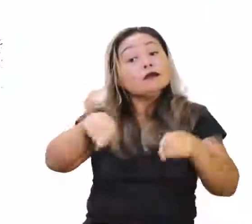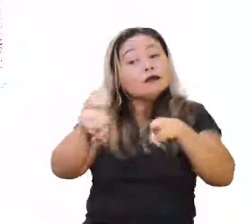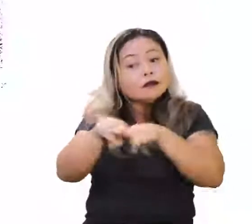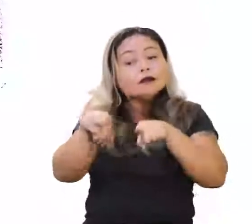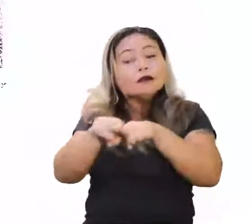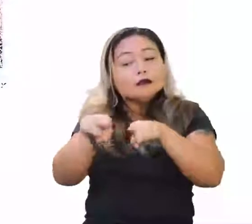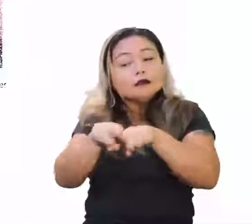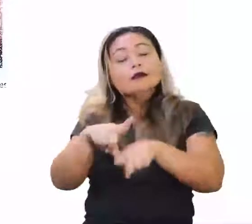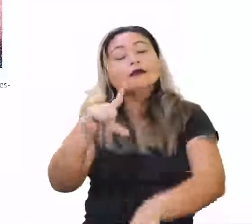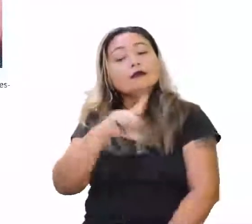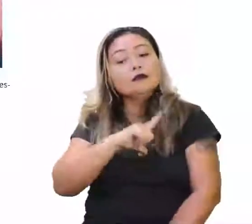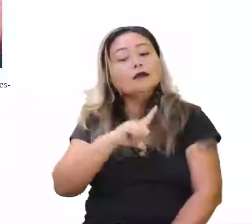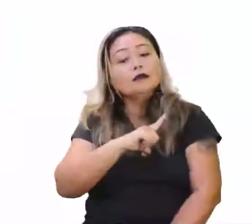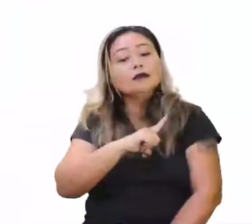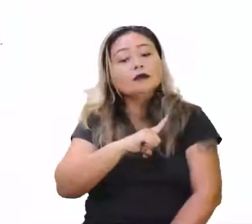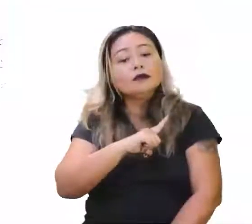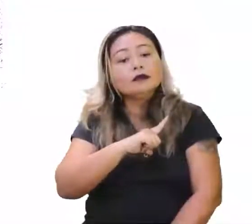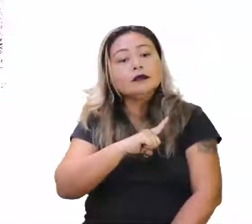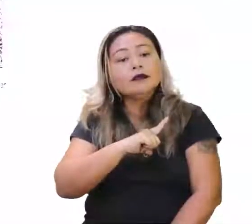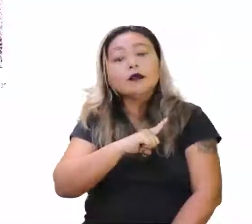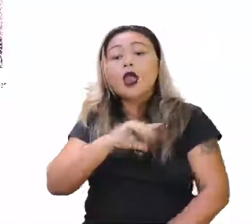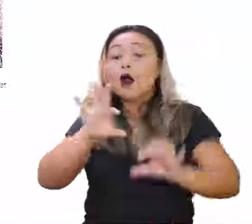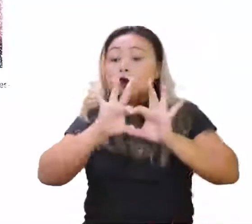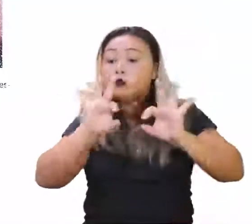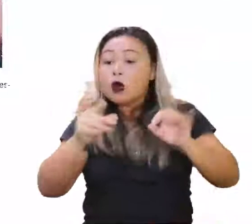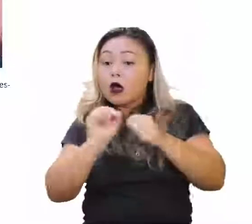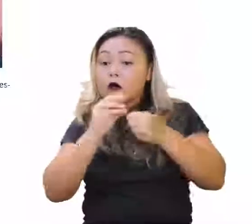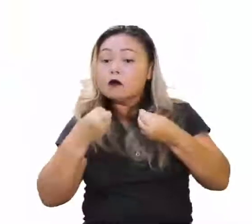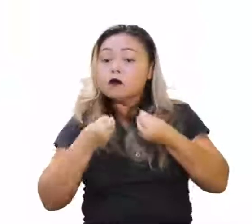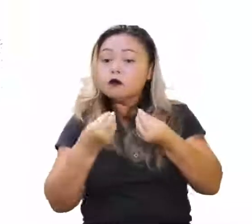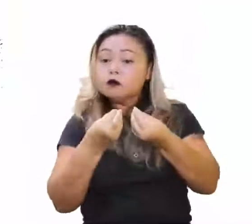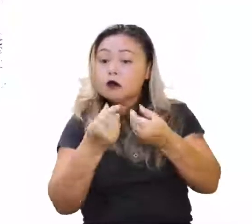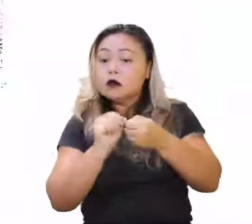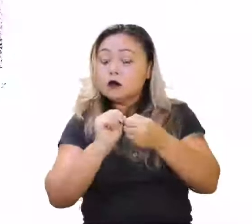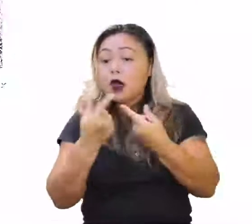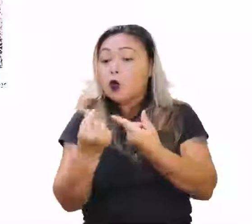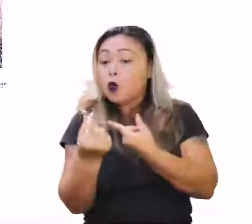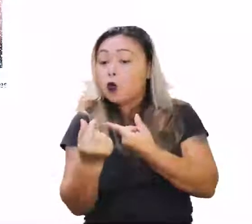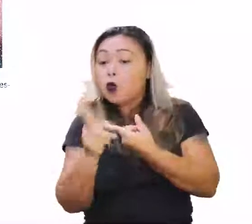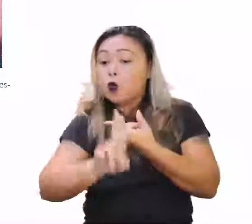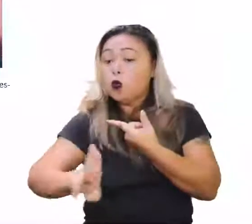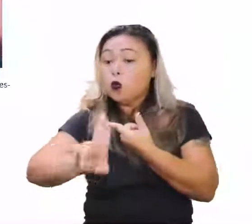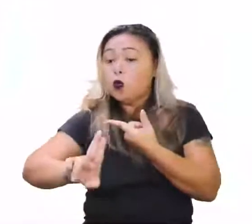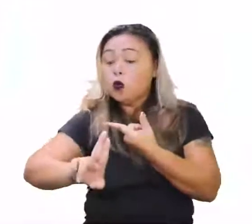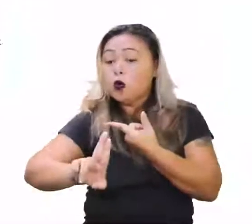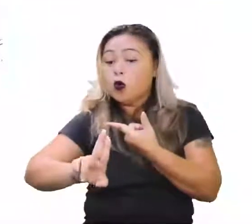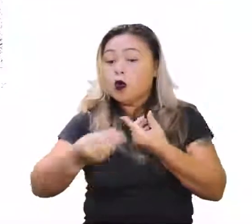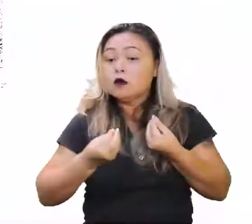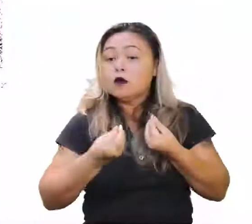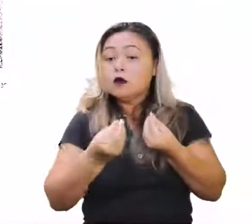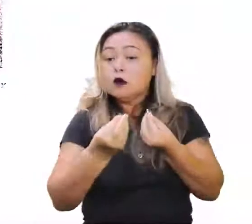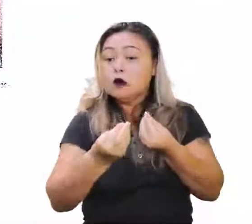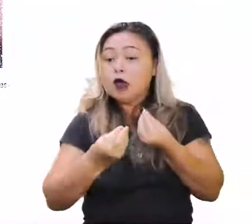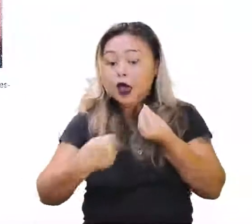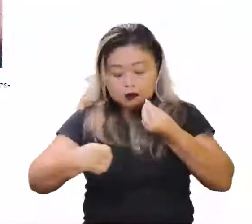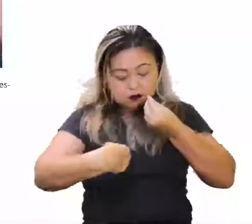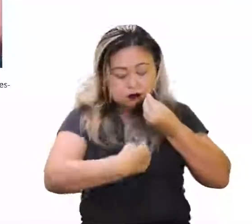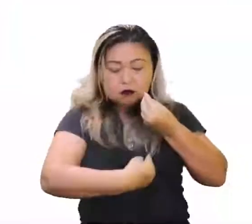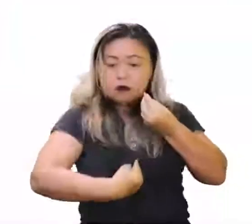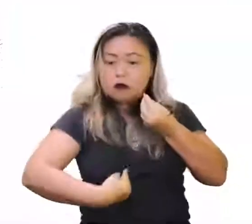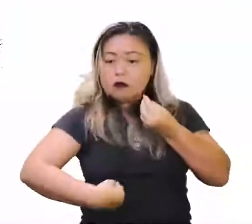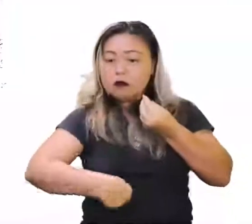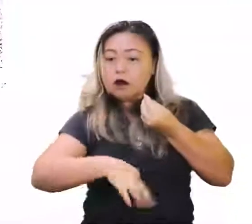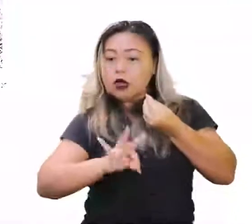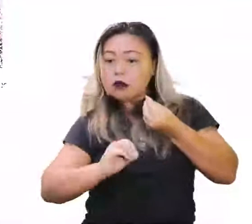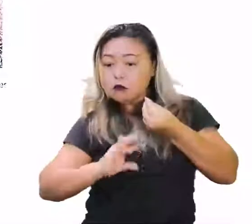também têm a fonte de insumo econômico, que dele nós podemos utilizar a tripa para preenchimento